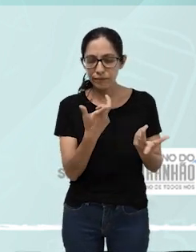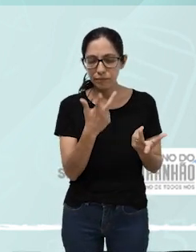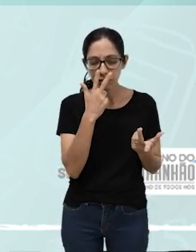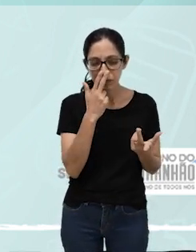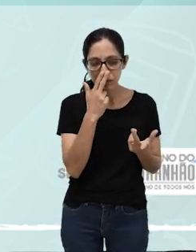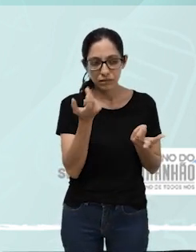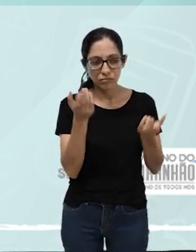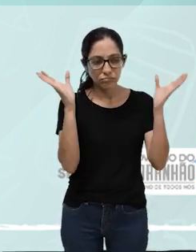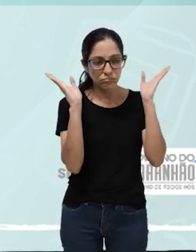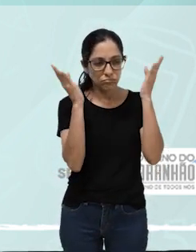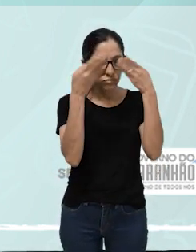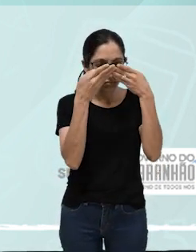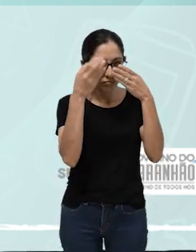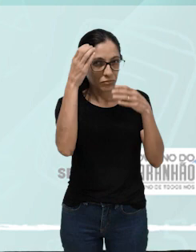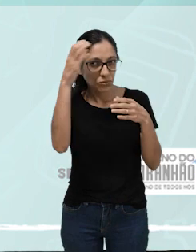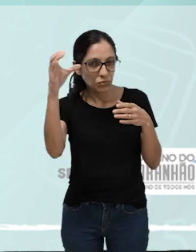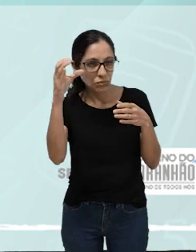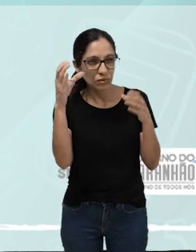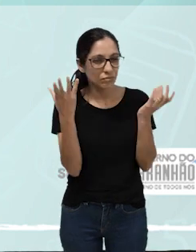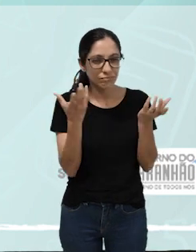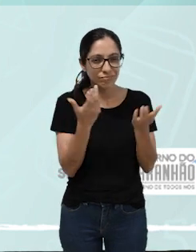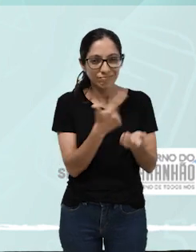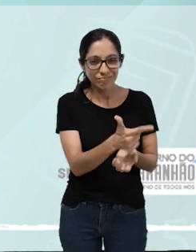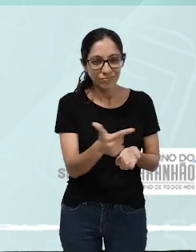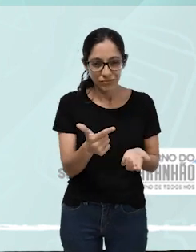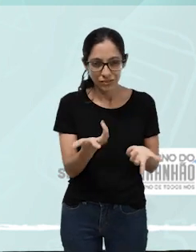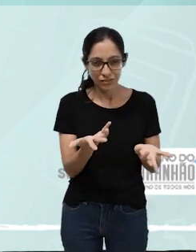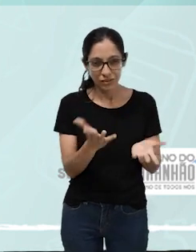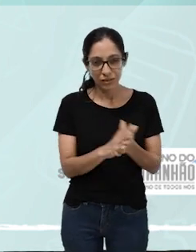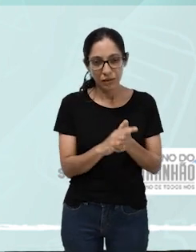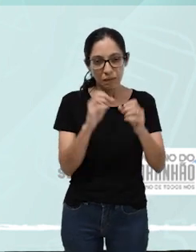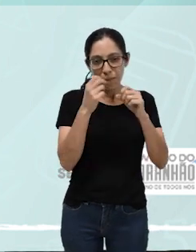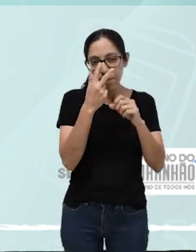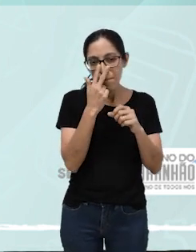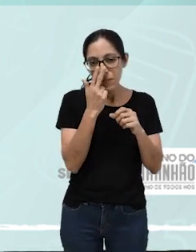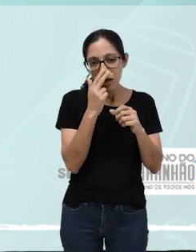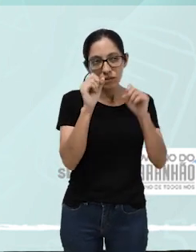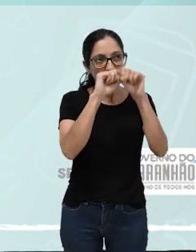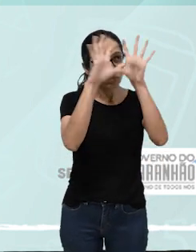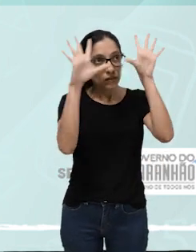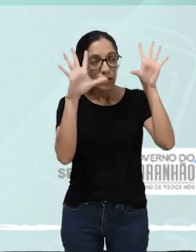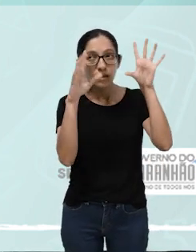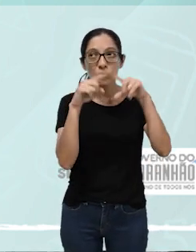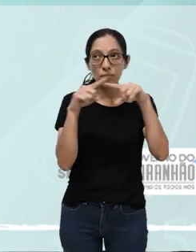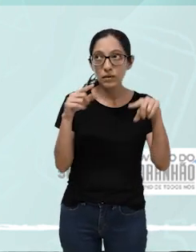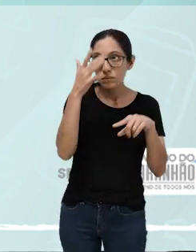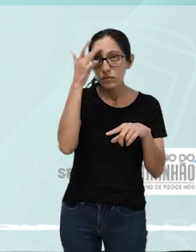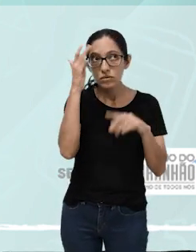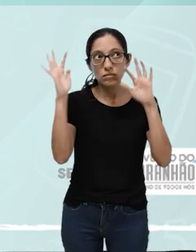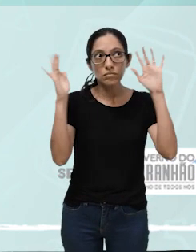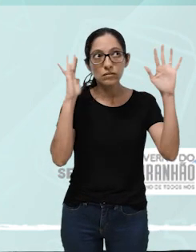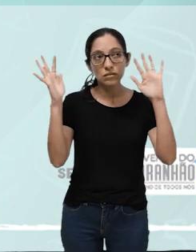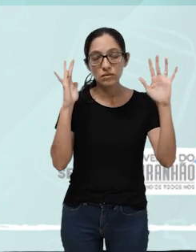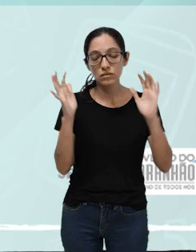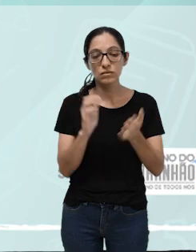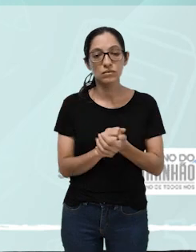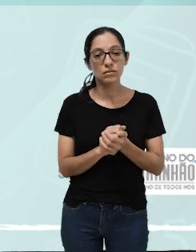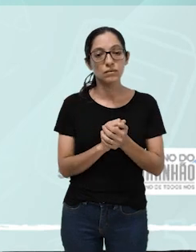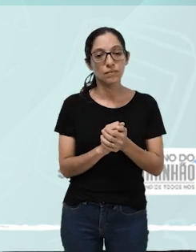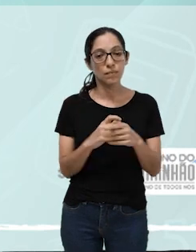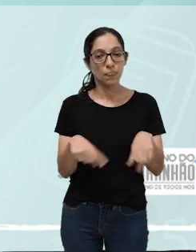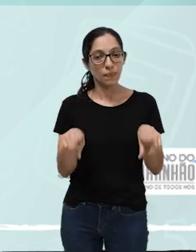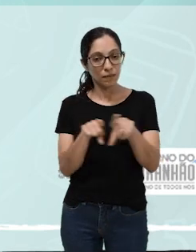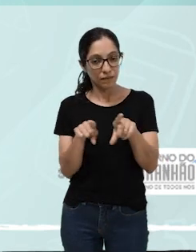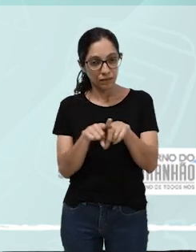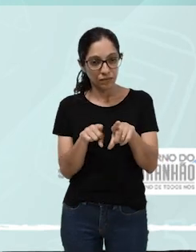medieval é considerada noite da humanidade O que não é muito claro aguça a imaginação e a fantasia Tá mas